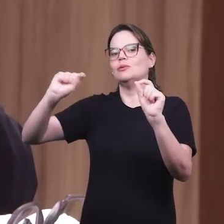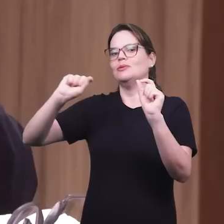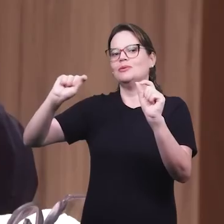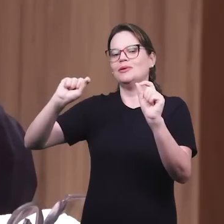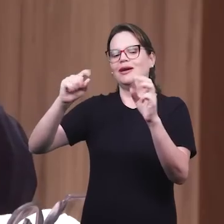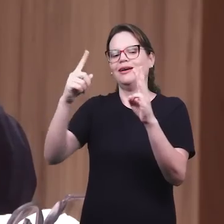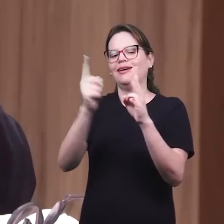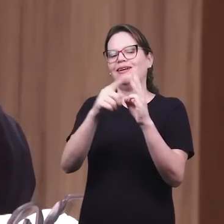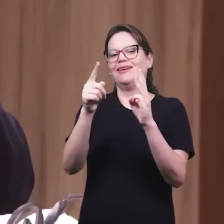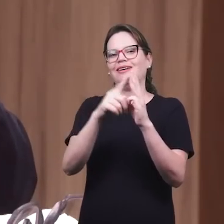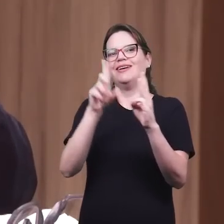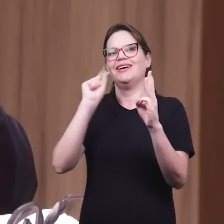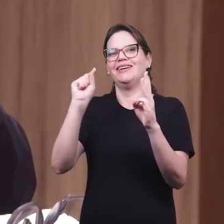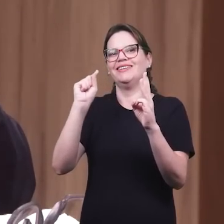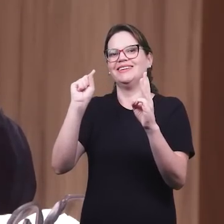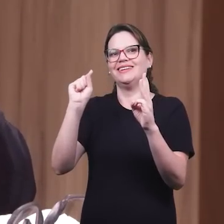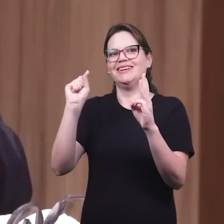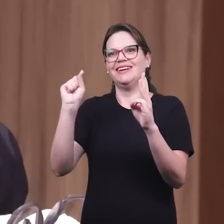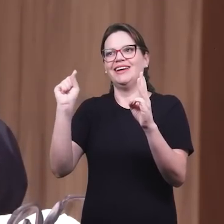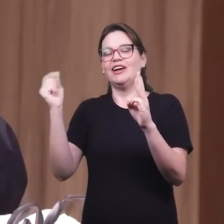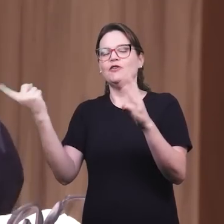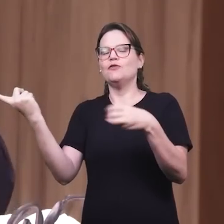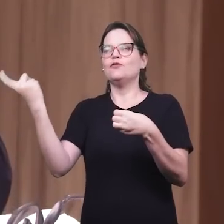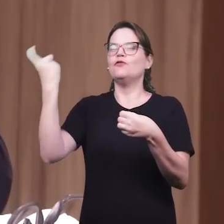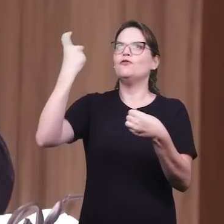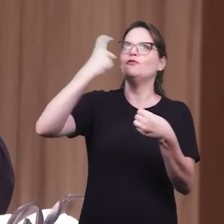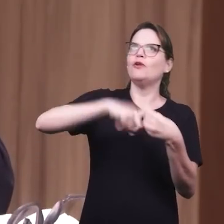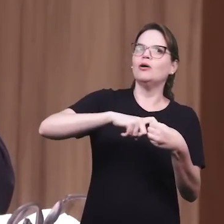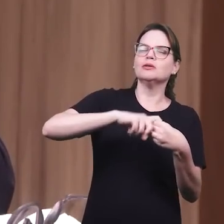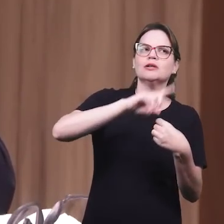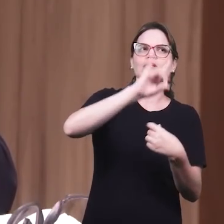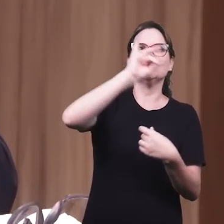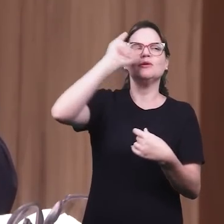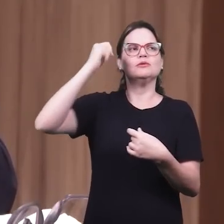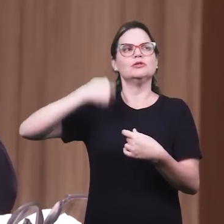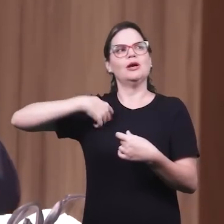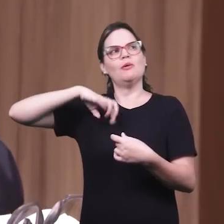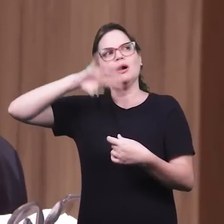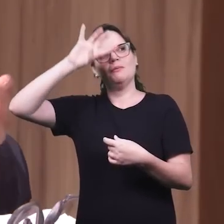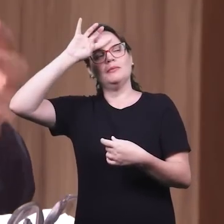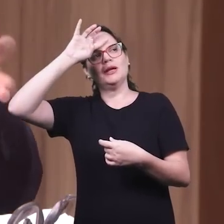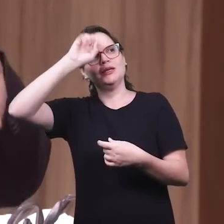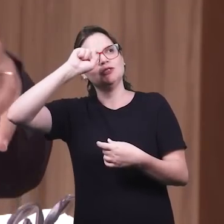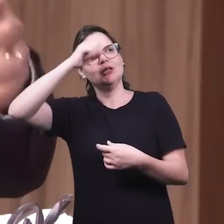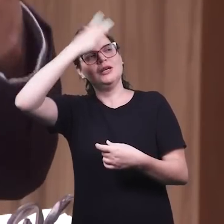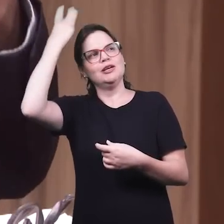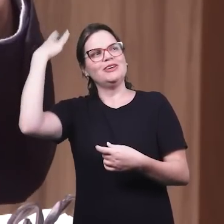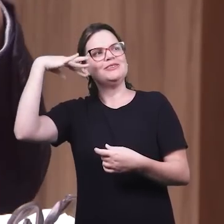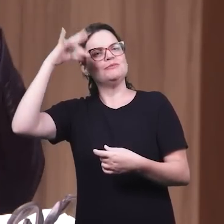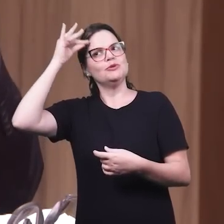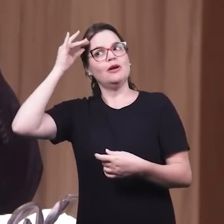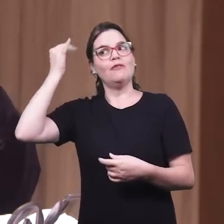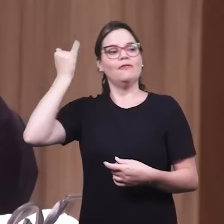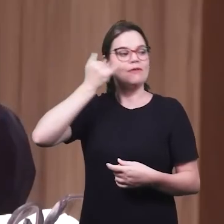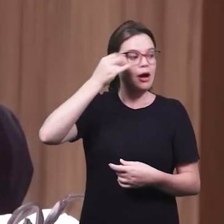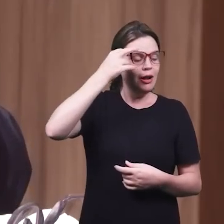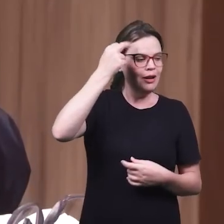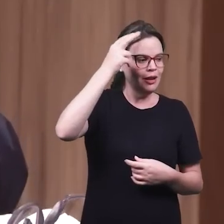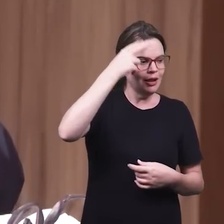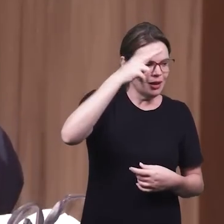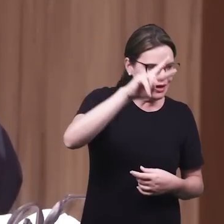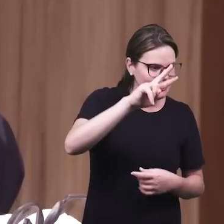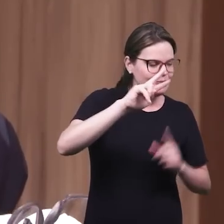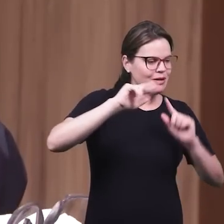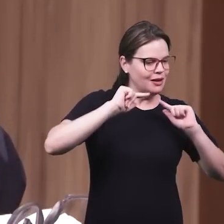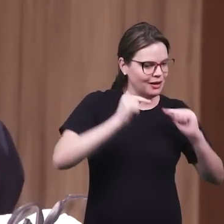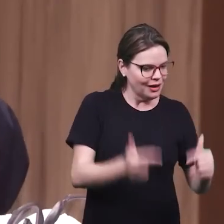lembrar é a recuperação daquilo que nós um dia aprendemos e que o Espírito Santo muitas vezes ele age na nossa vida